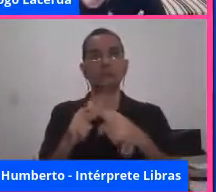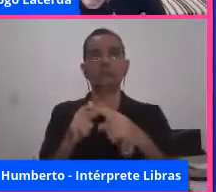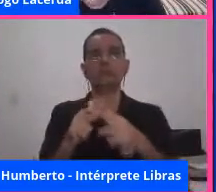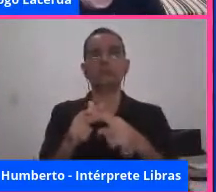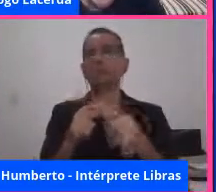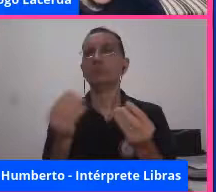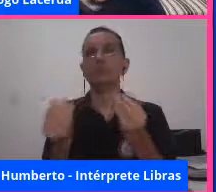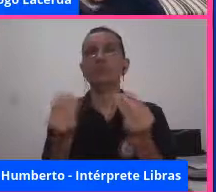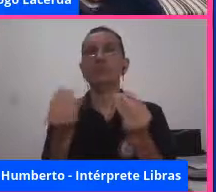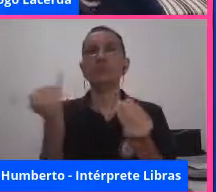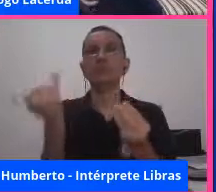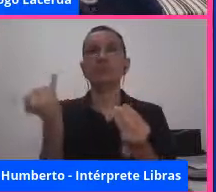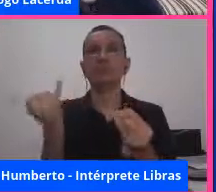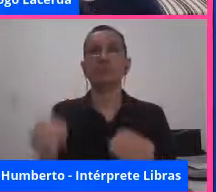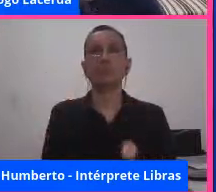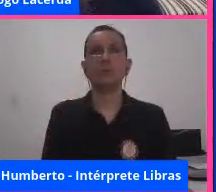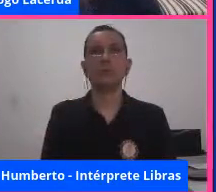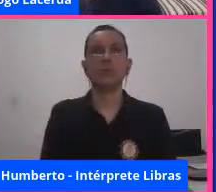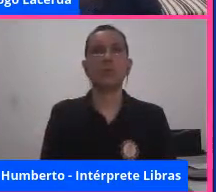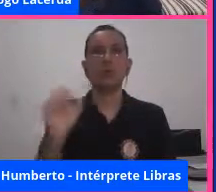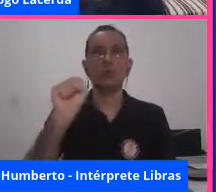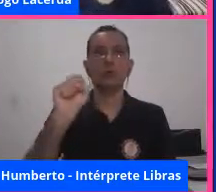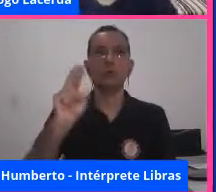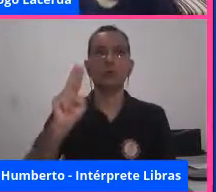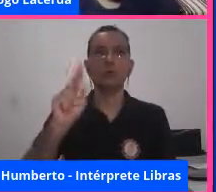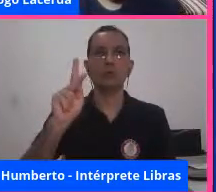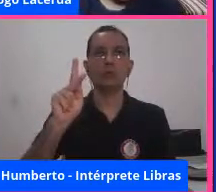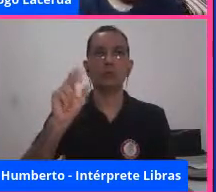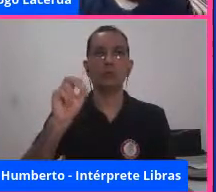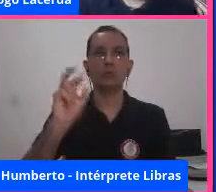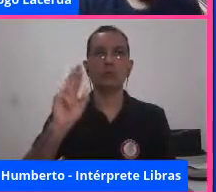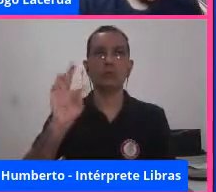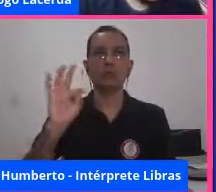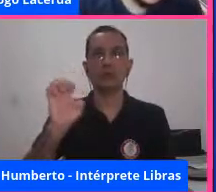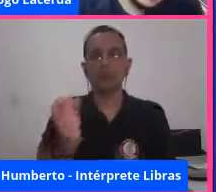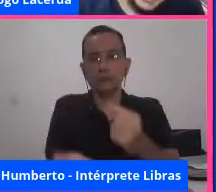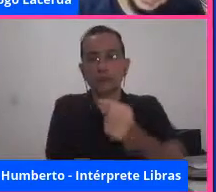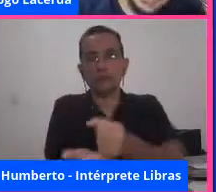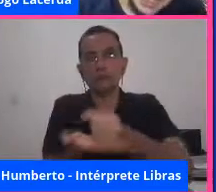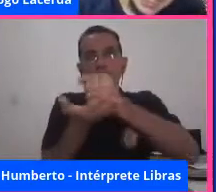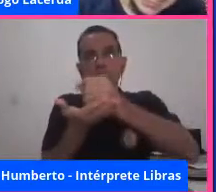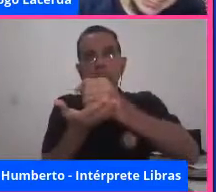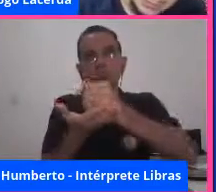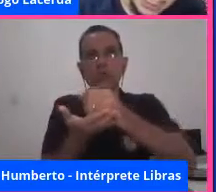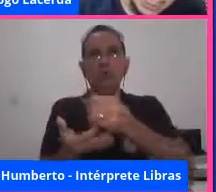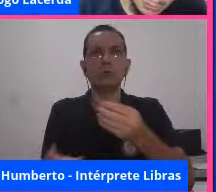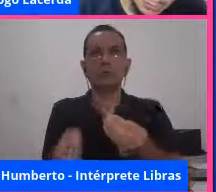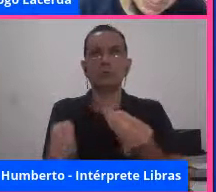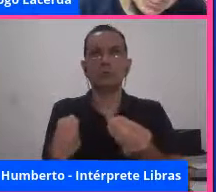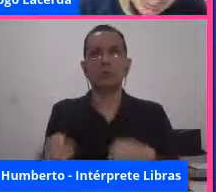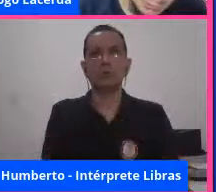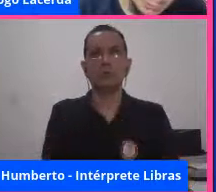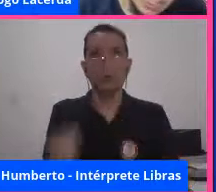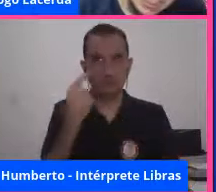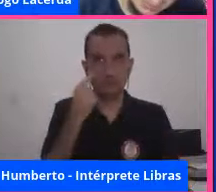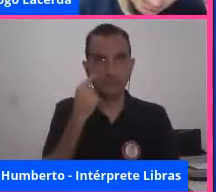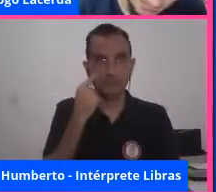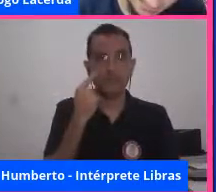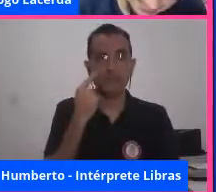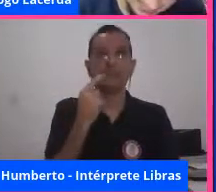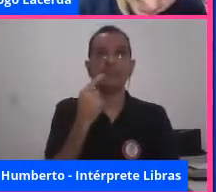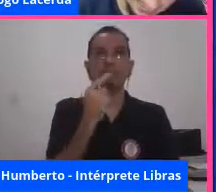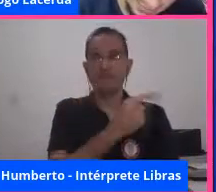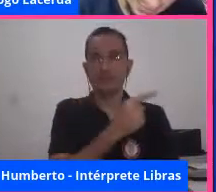configuração importante é o suporte, né? Porque justamente vocês podem ver nesse desenho existem algumas lacunas